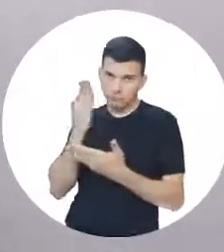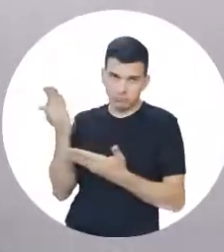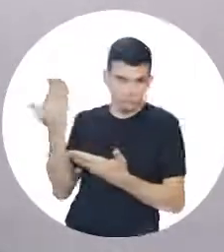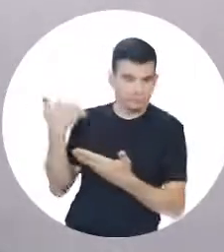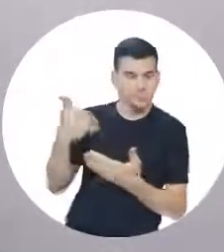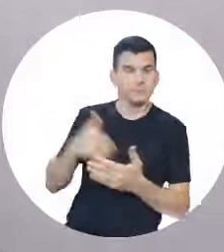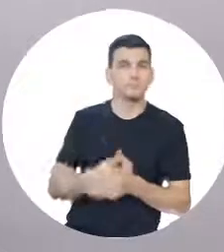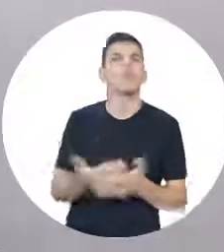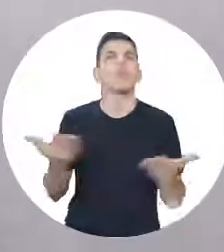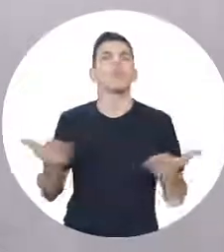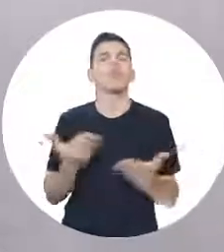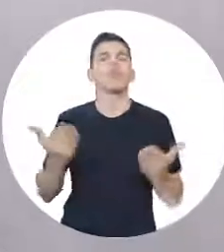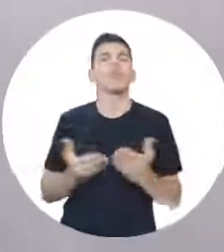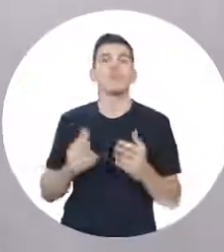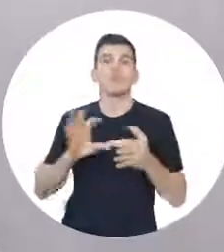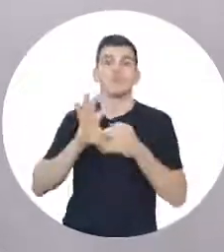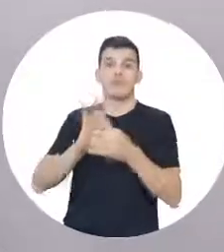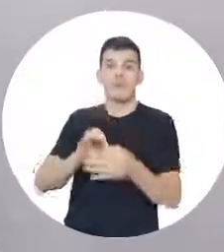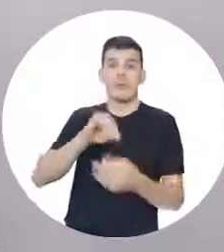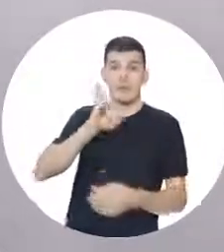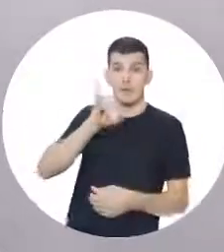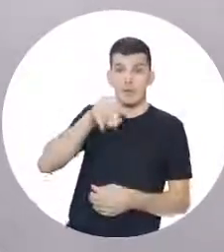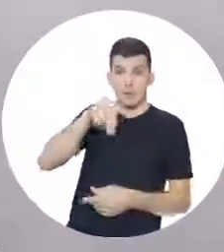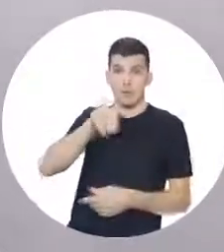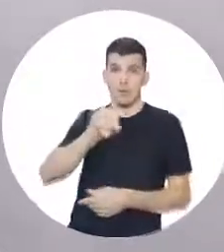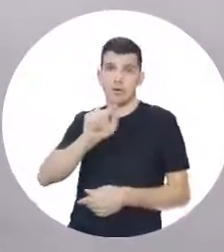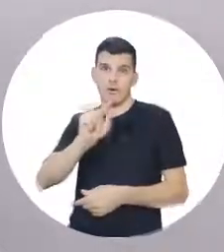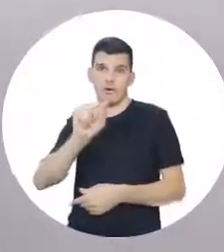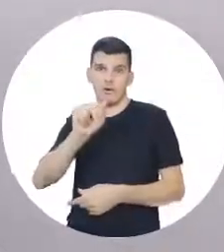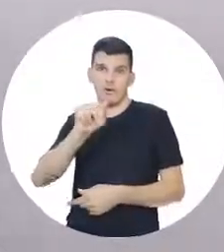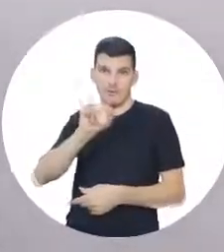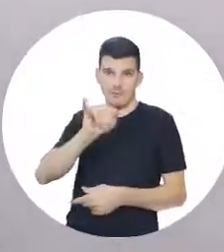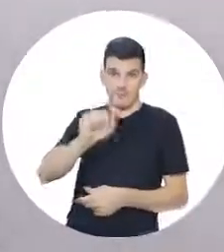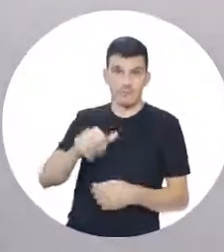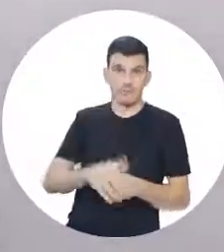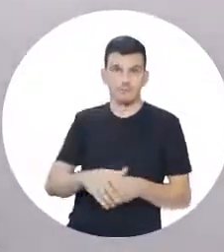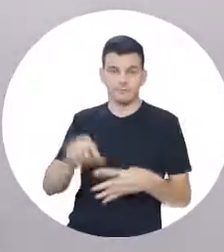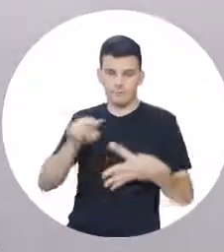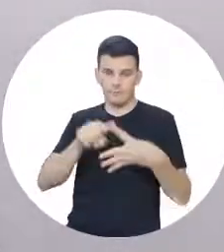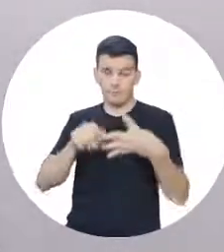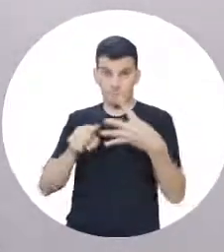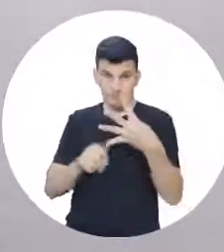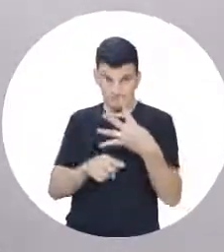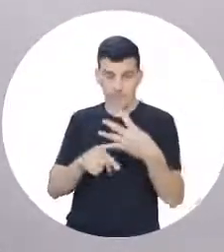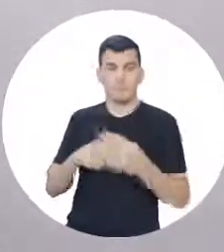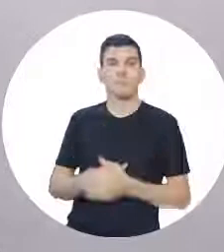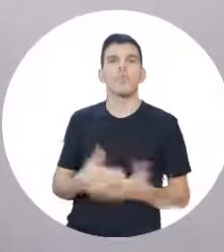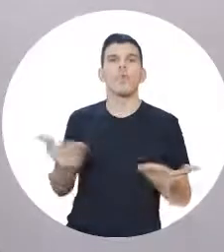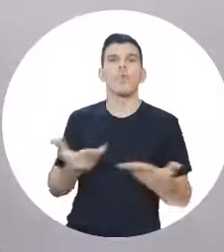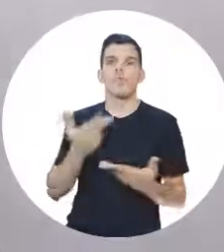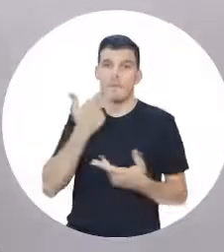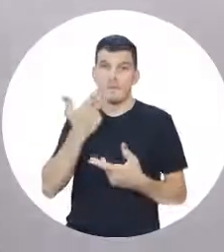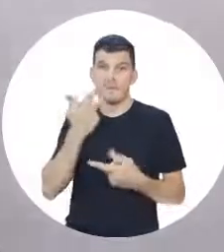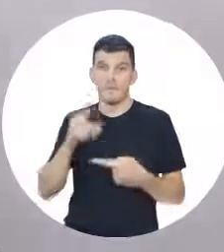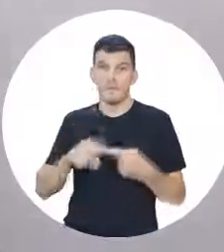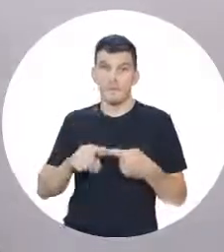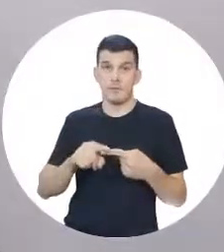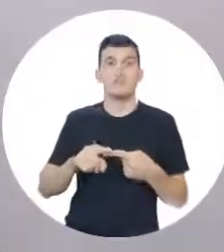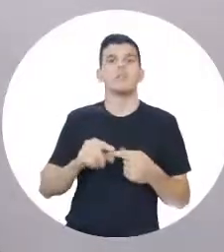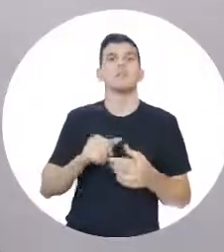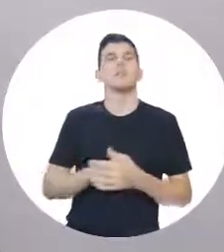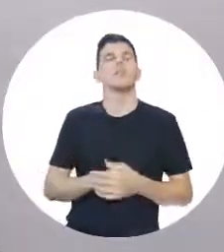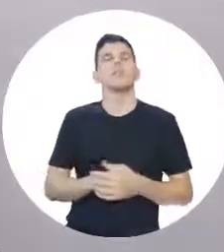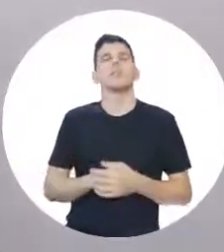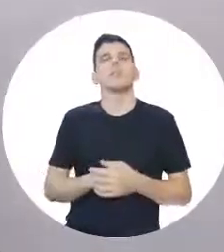físico-químicas, certo? Hoje, dentro de funções inorgânicas, são quatro funções inorgânicas. Na aula de hoje, a gente vai ver